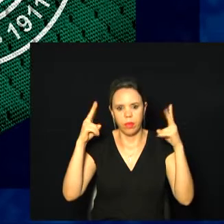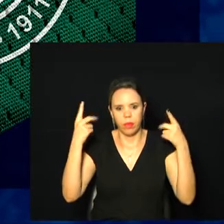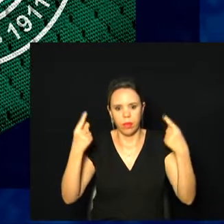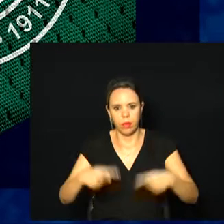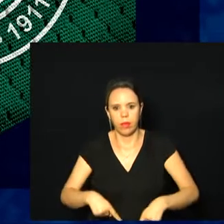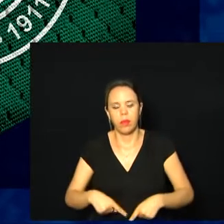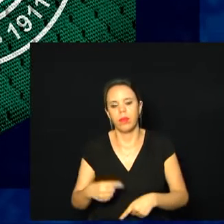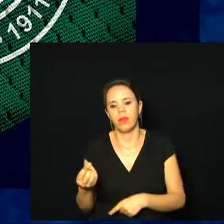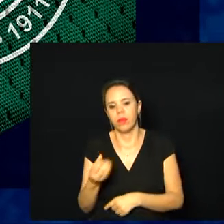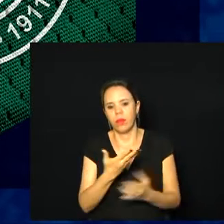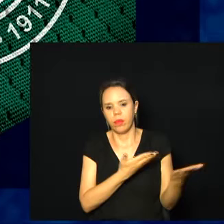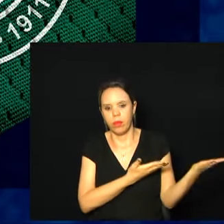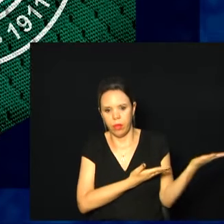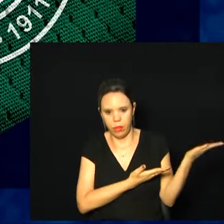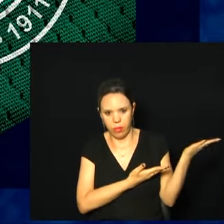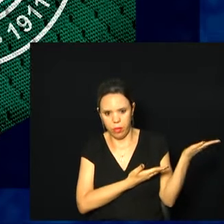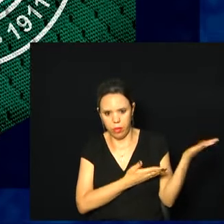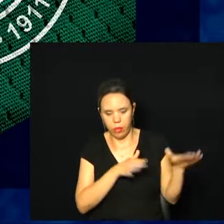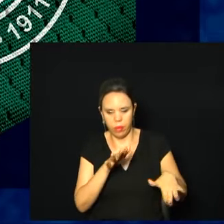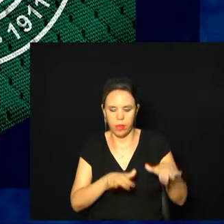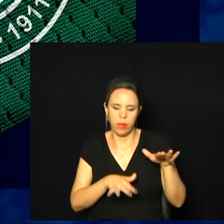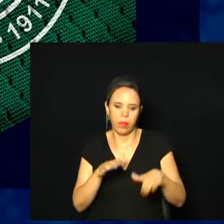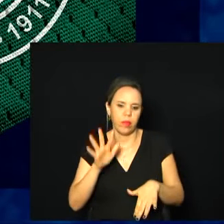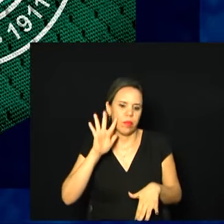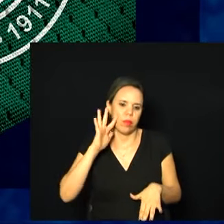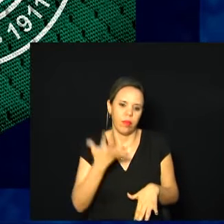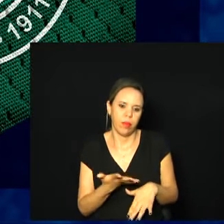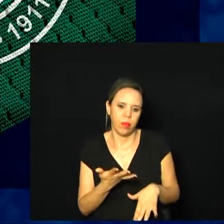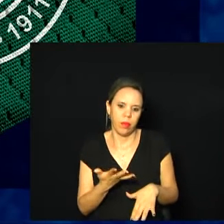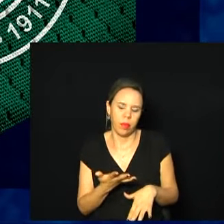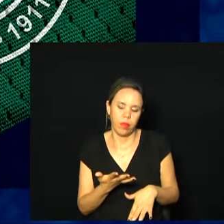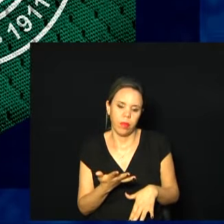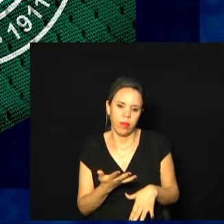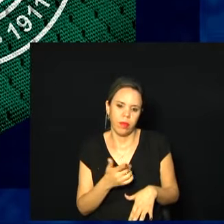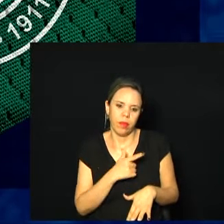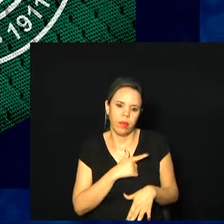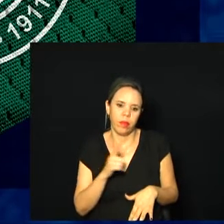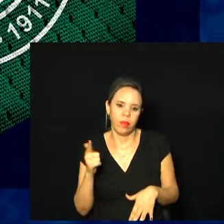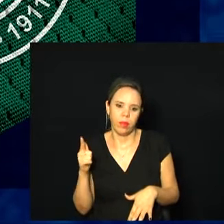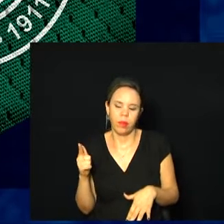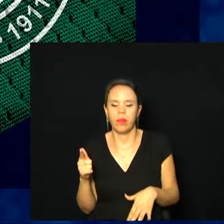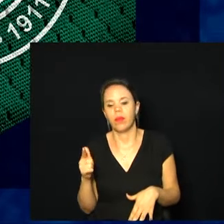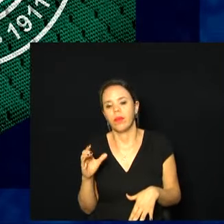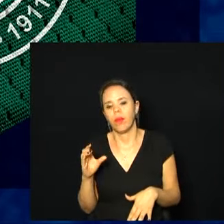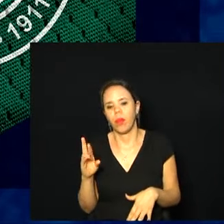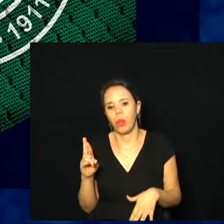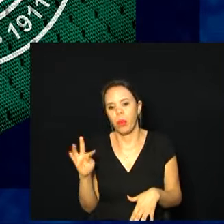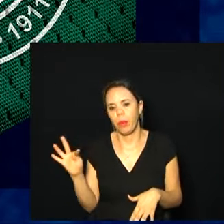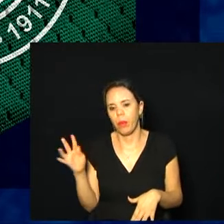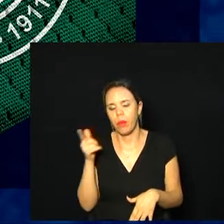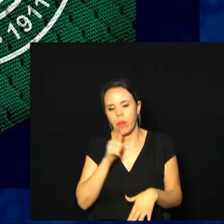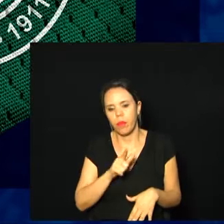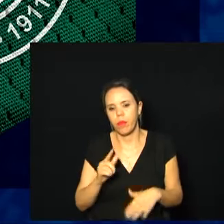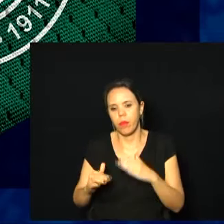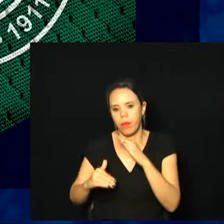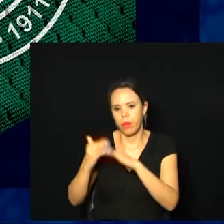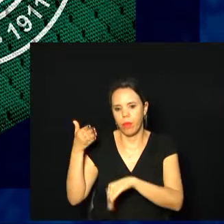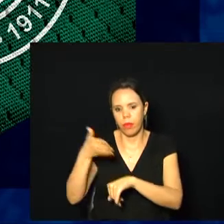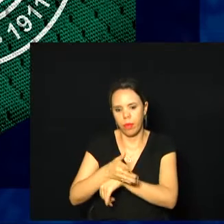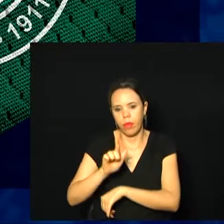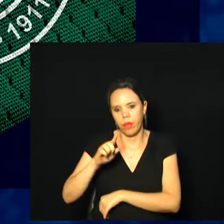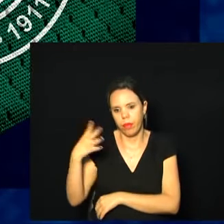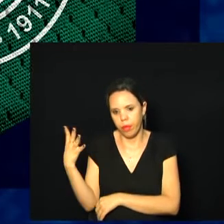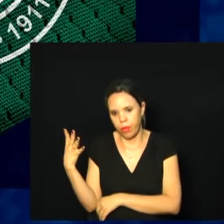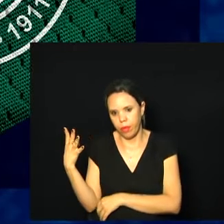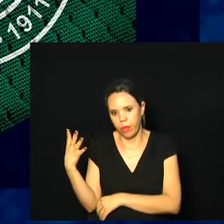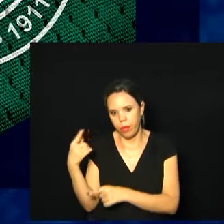Vila Nova. E quem sabe, dependendo dos resultados da partida do Goiás e do CRB, o Guarani não consegue entrar no